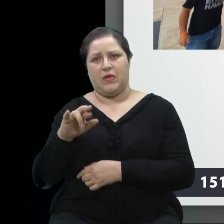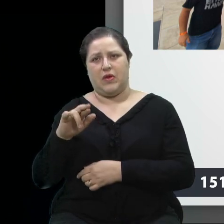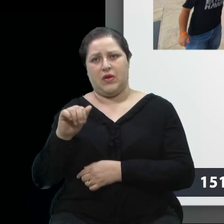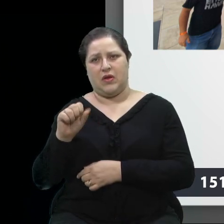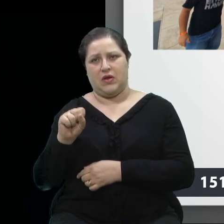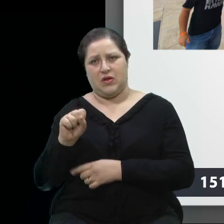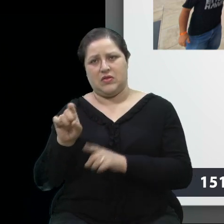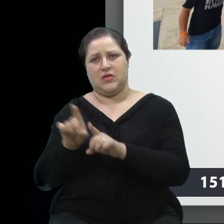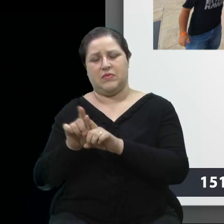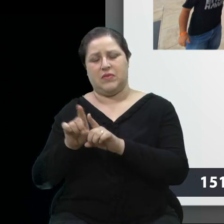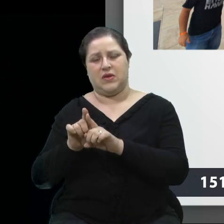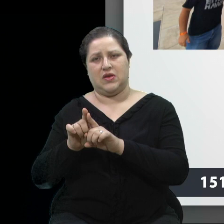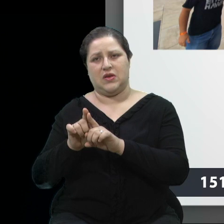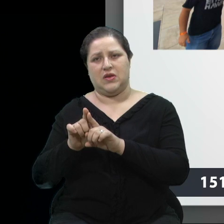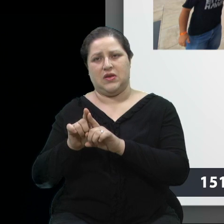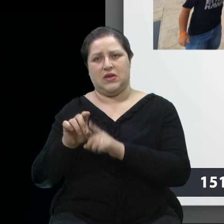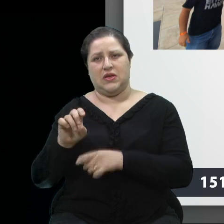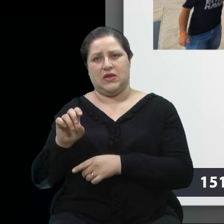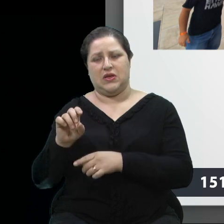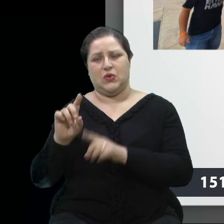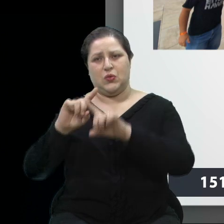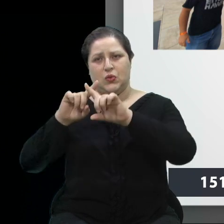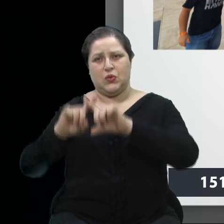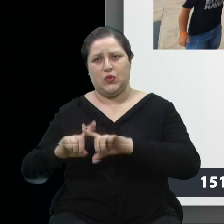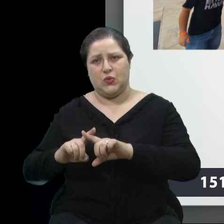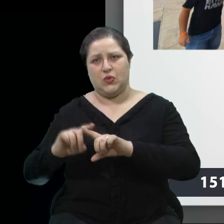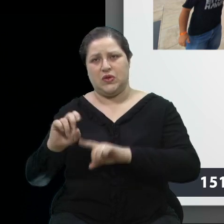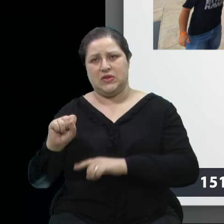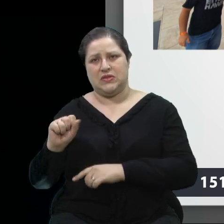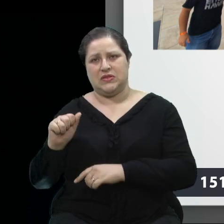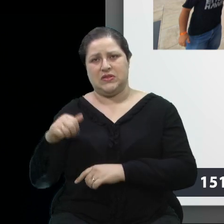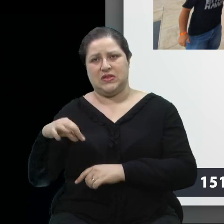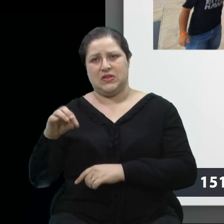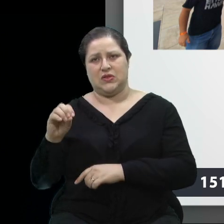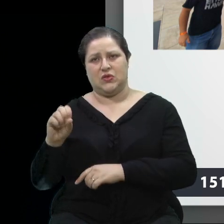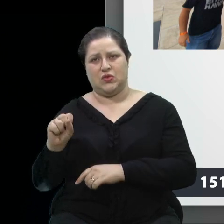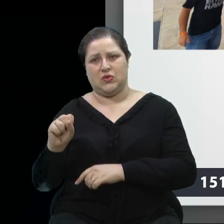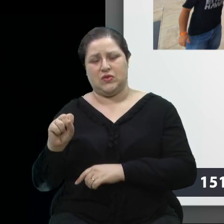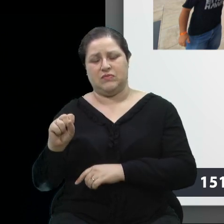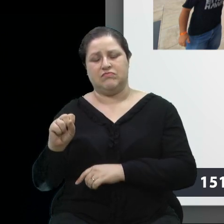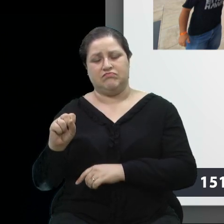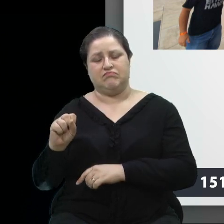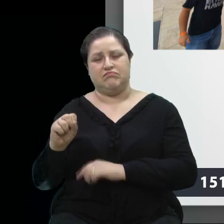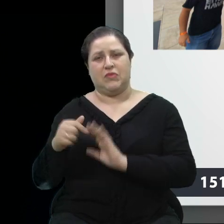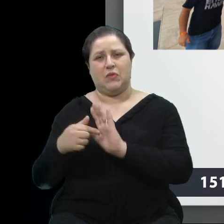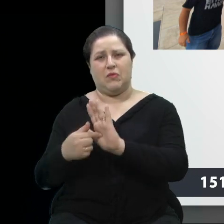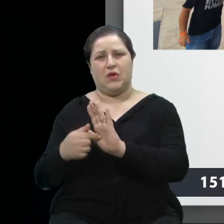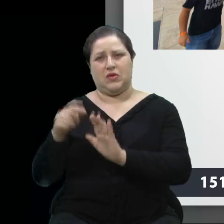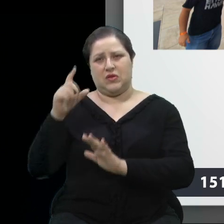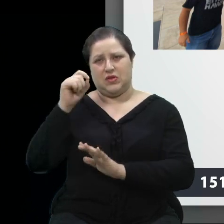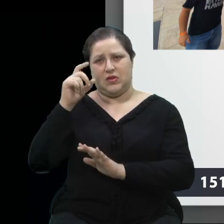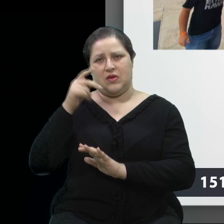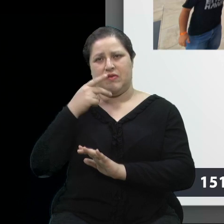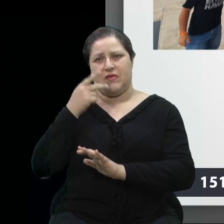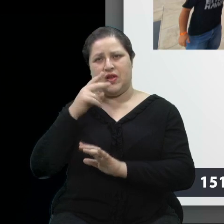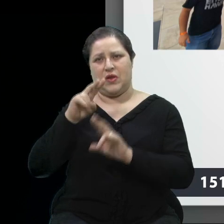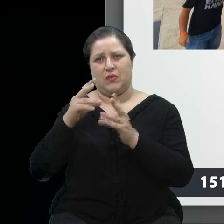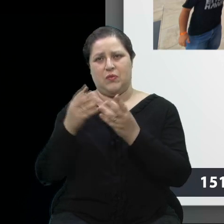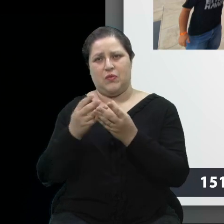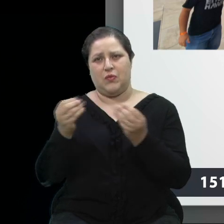interatividade. Né? Então... E trago aqui isso, o vereador Scalco, que trabalha muito essa questão do avanço.